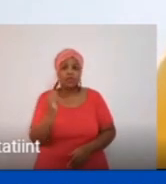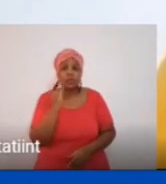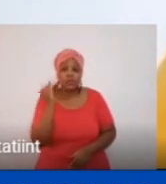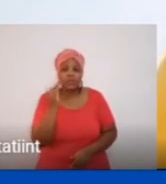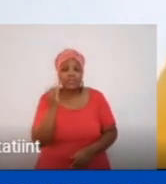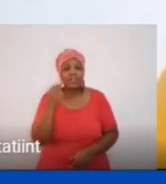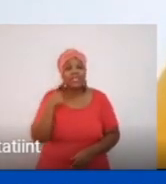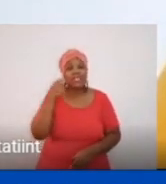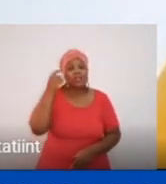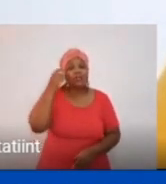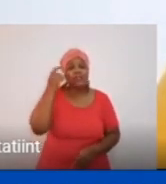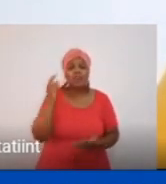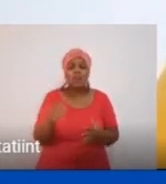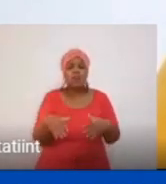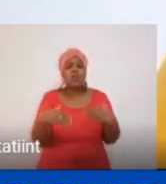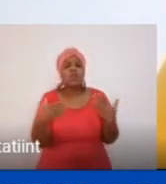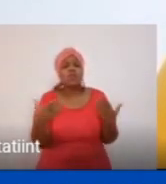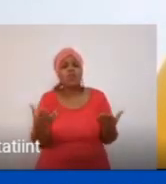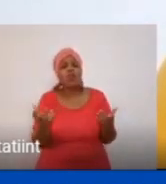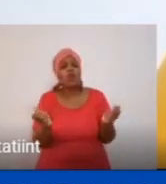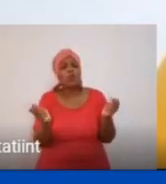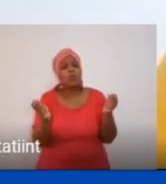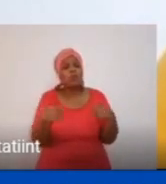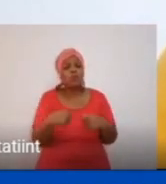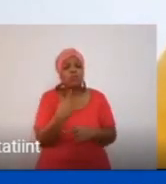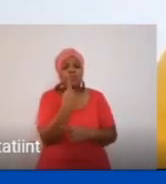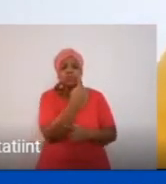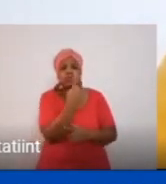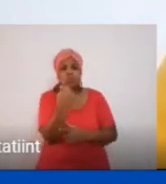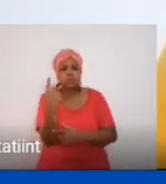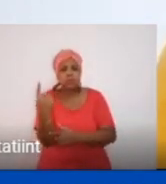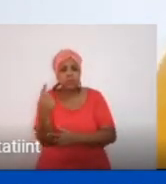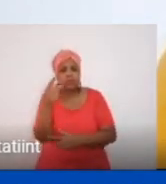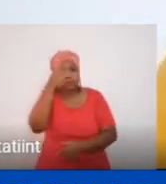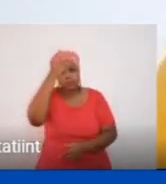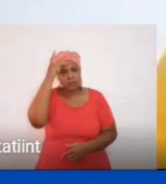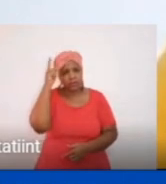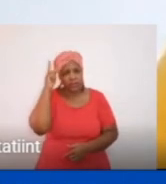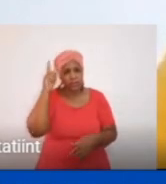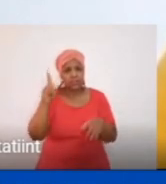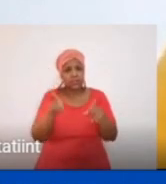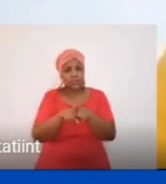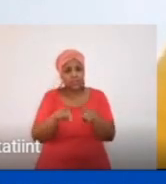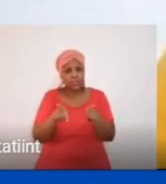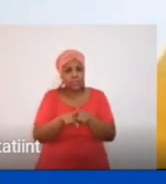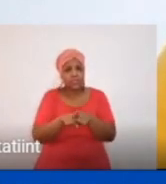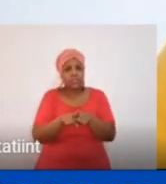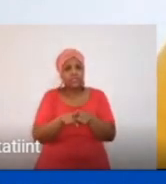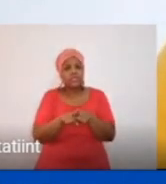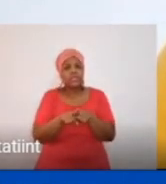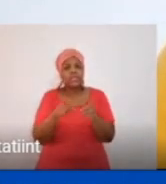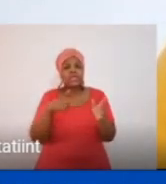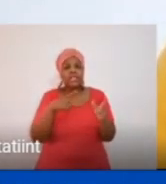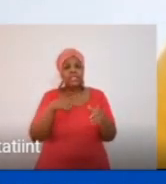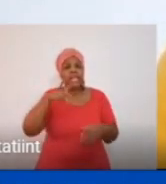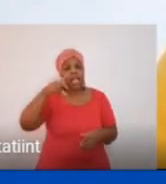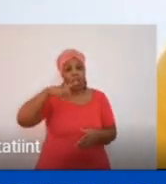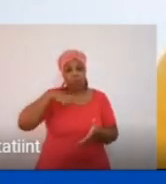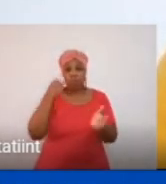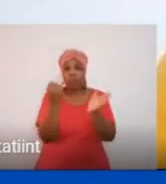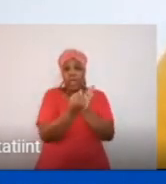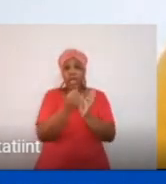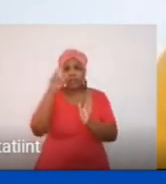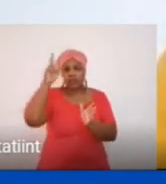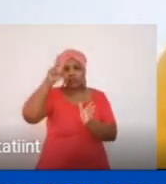pensar quais são as potências guardadas por cada um dos episódios e das marcações históricas. E